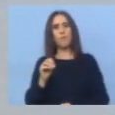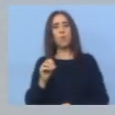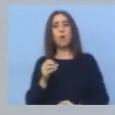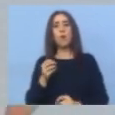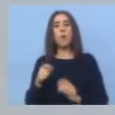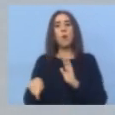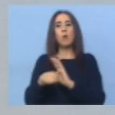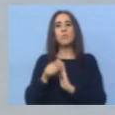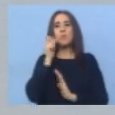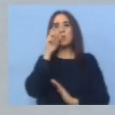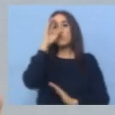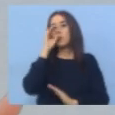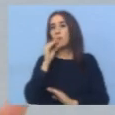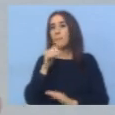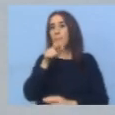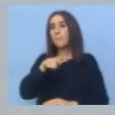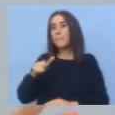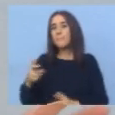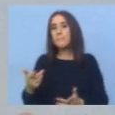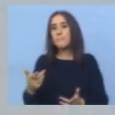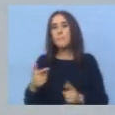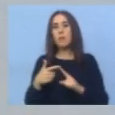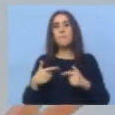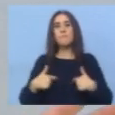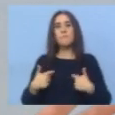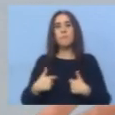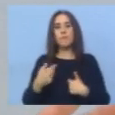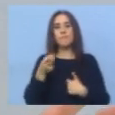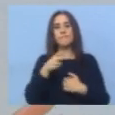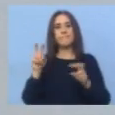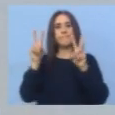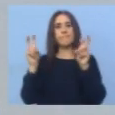quem, ou milícias, unknown gunmen, é o refrão.